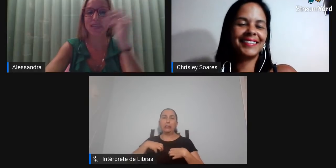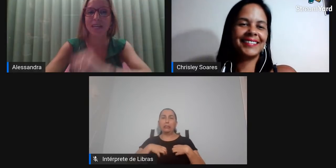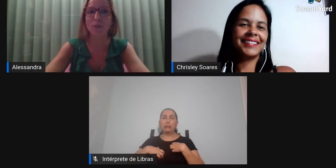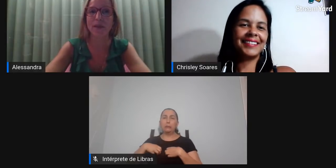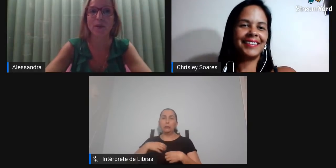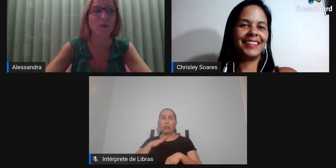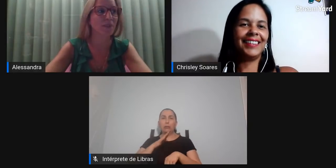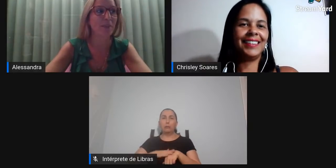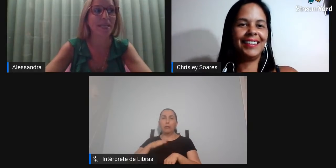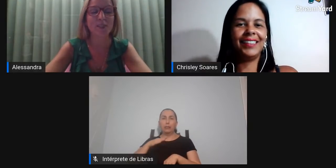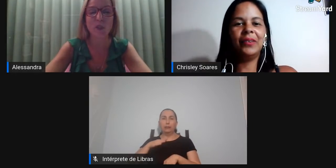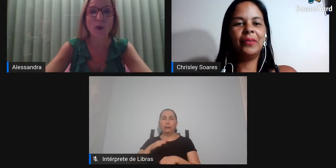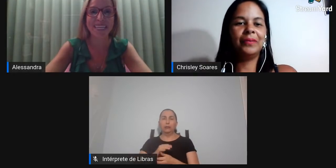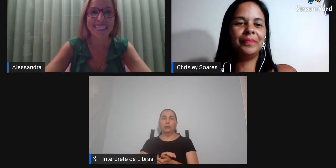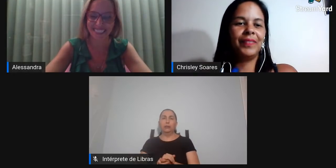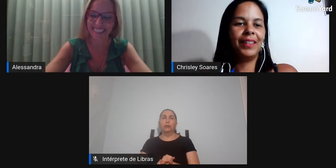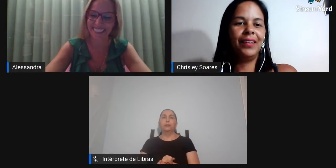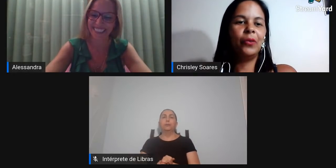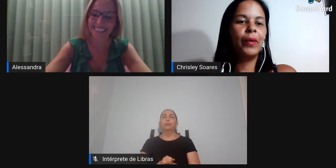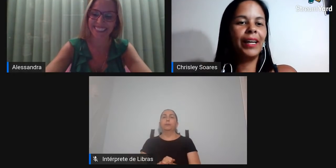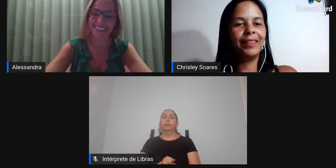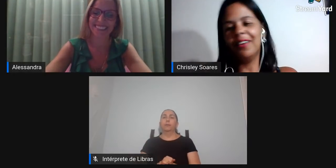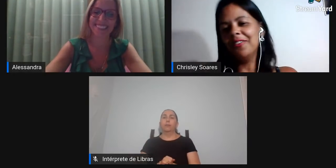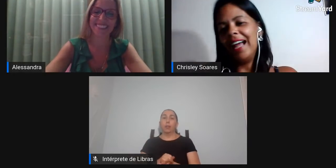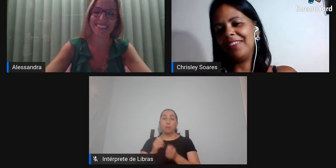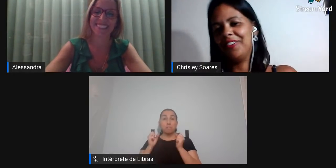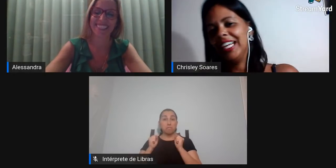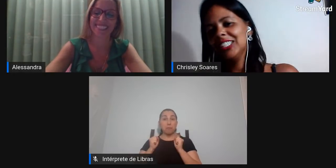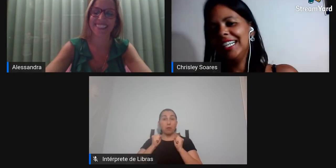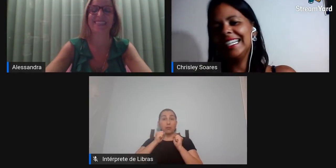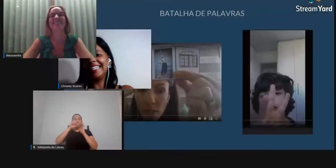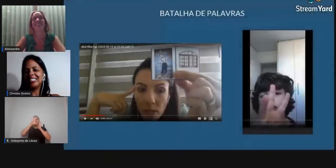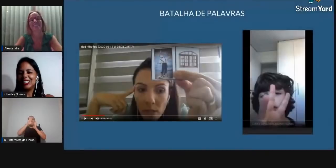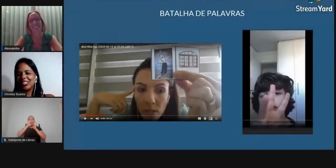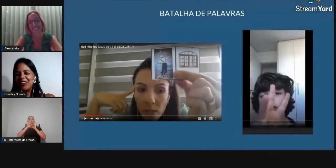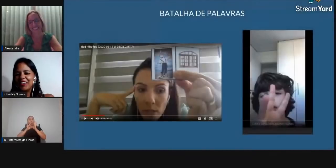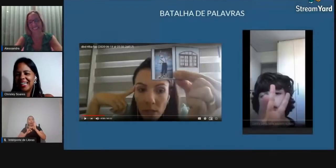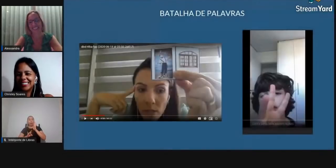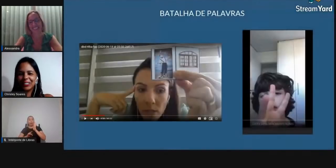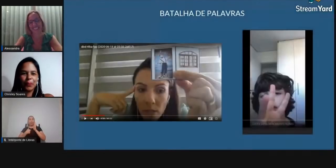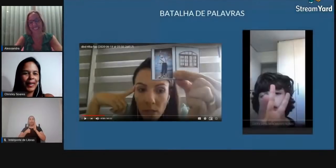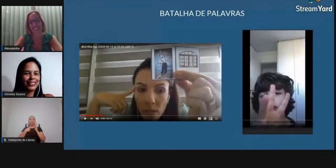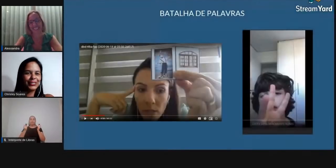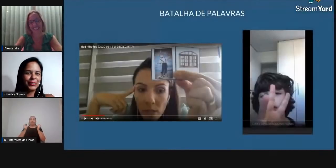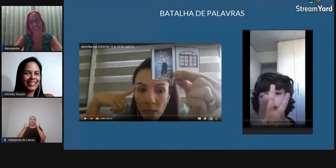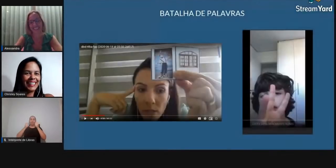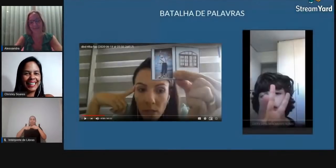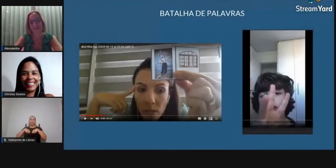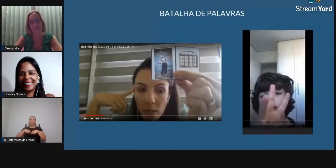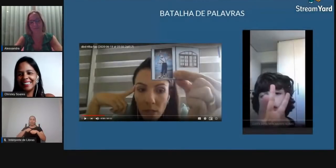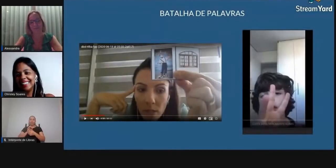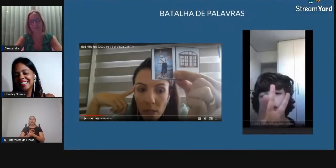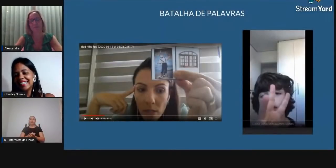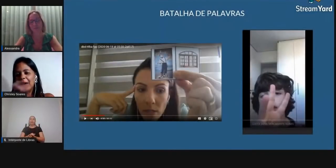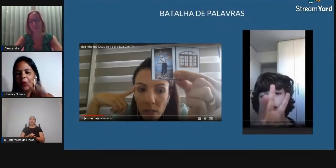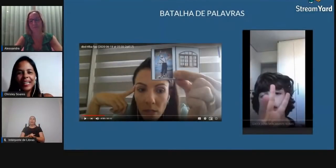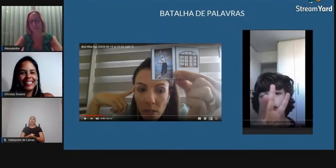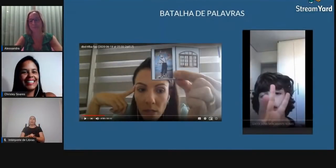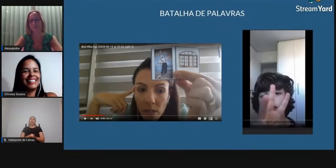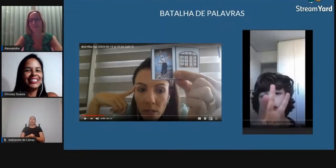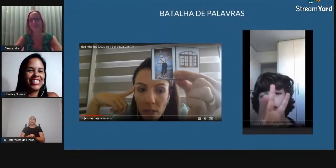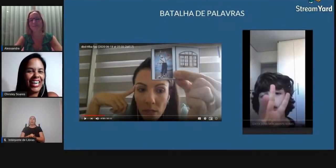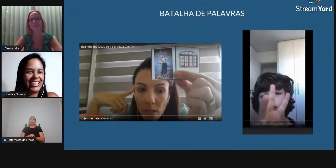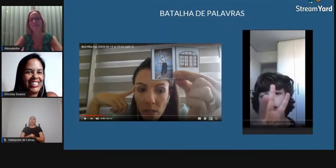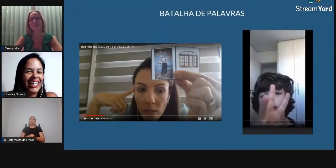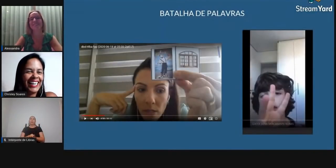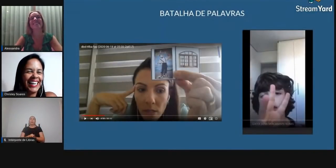Uhum. Sigo aqui no meu, na minha listona. Ué, então vai, fecha aí que aí a gente conversa e eu te passo tudo que